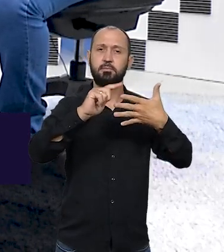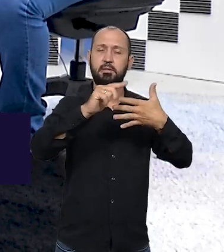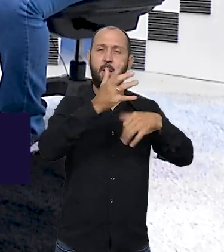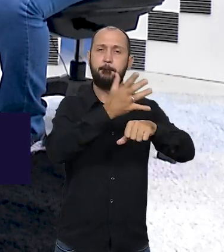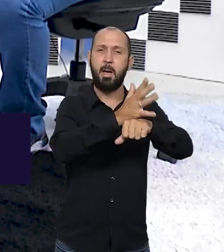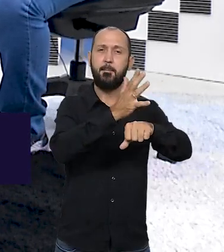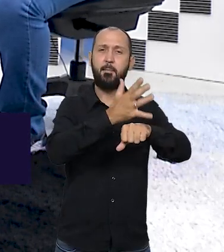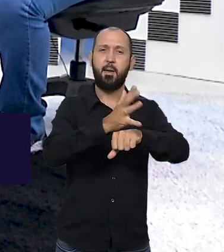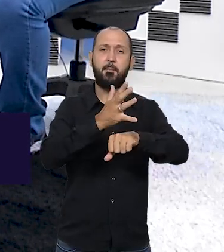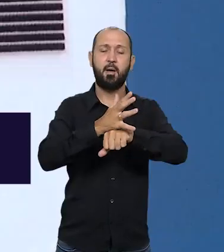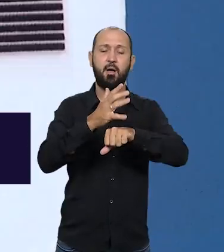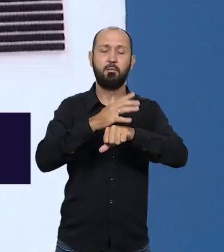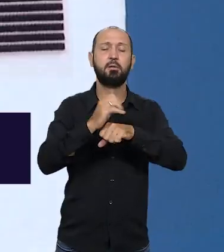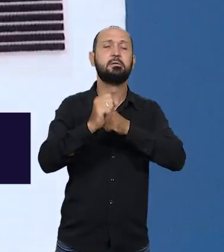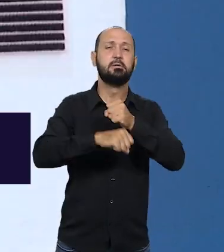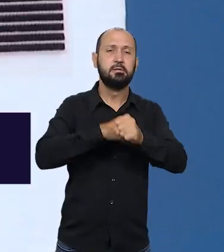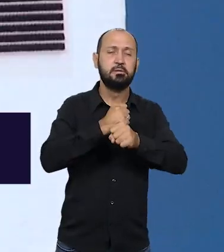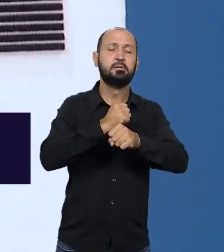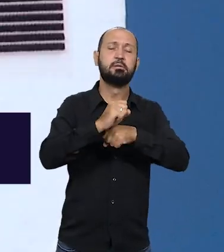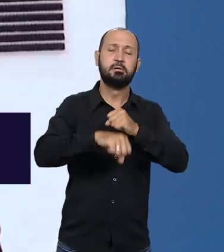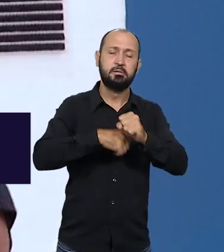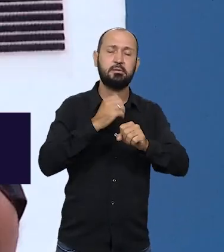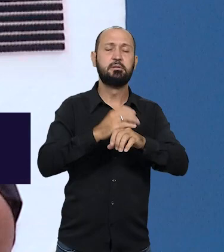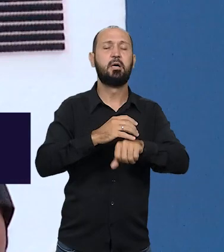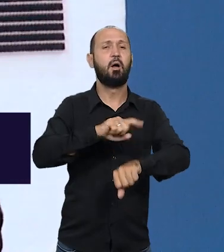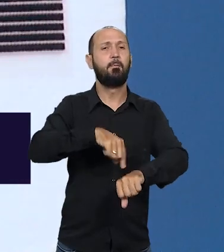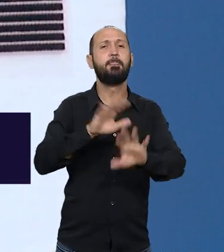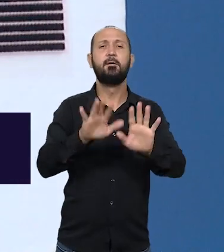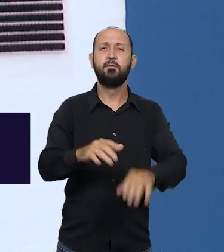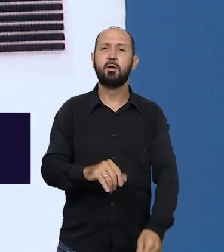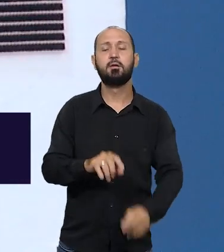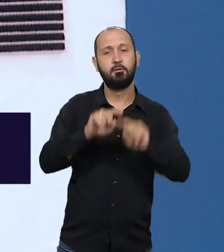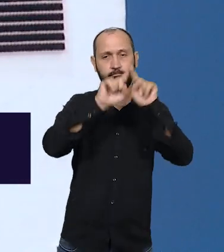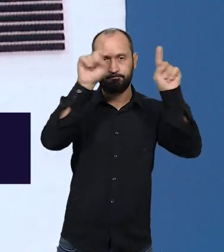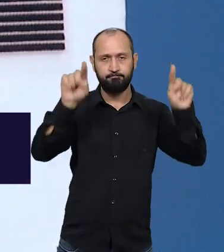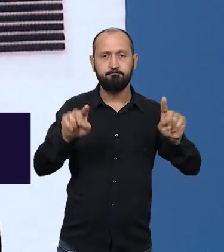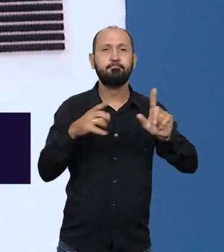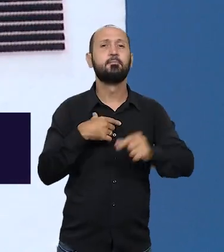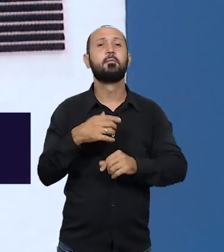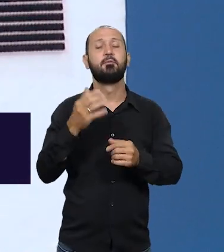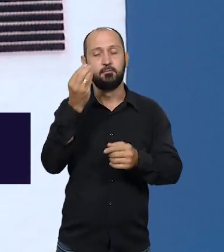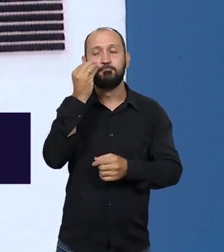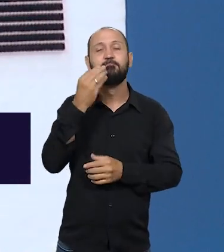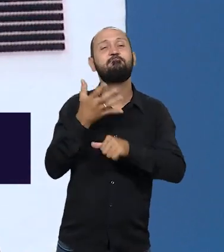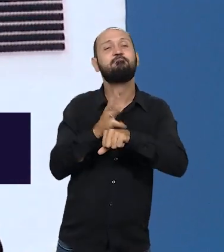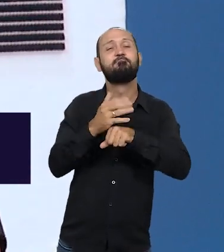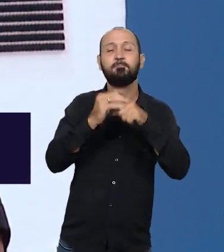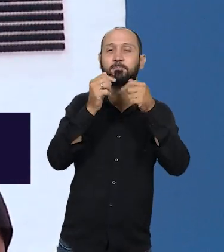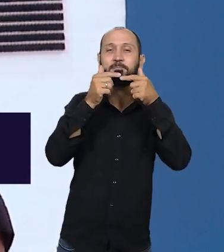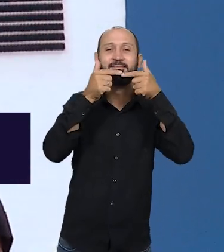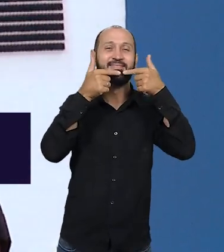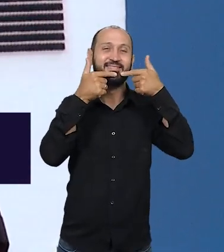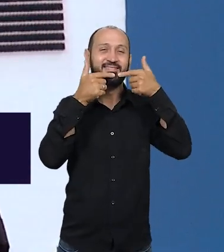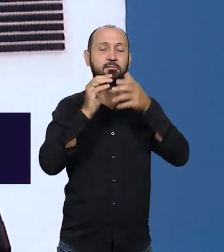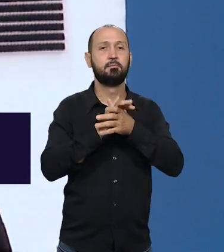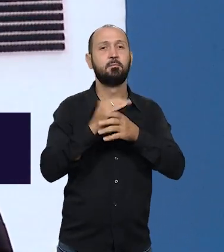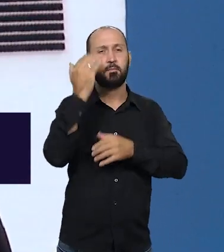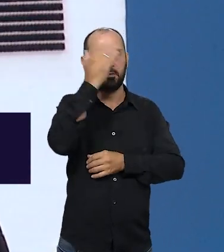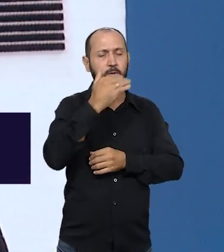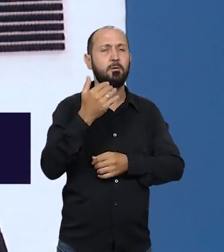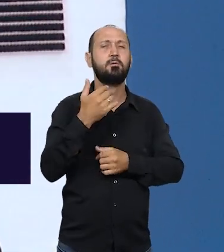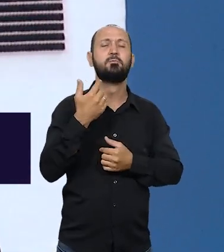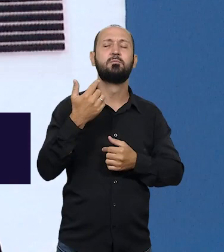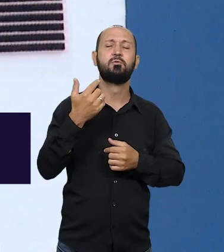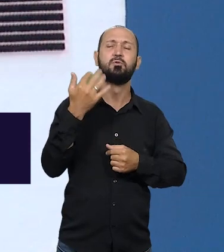alguma forma ir treinando ele, né? Várias horas a gente falava, filho, fica aqui na frente do espelho, vamos treinar um sorriso, vamos treinar uma carinha